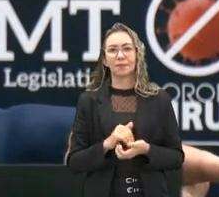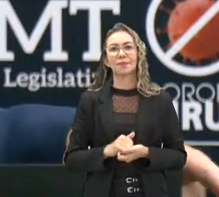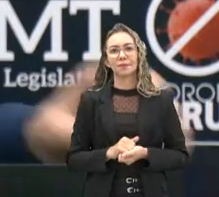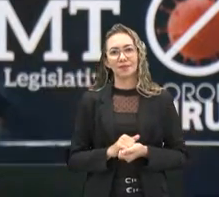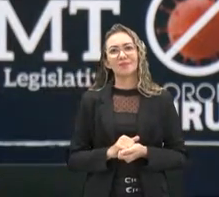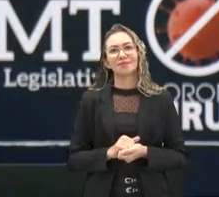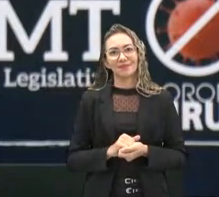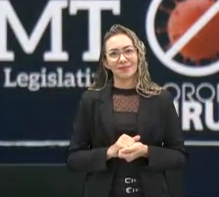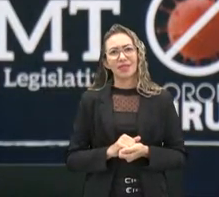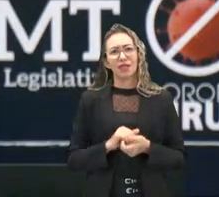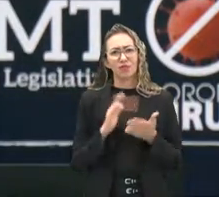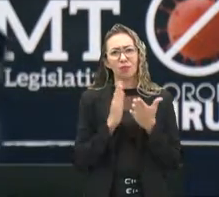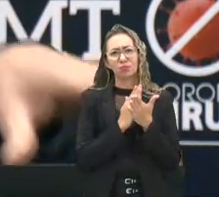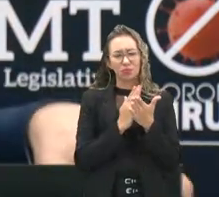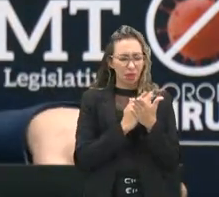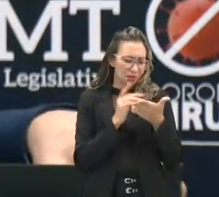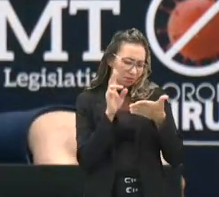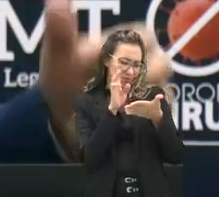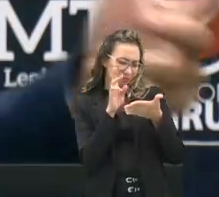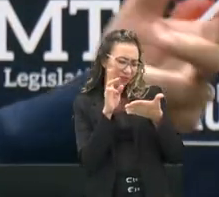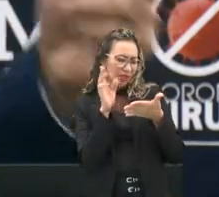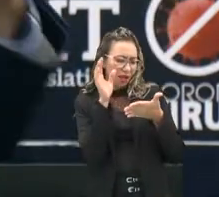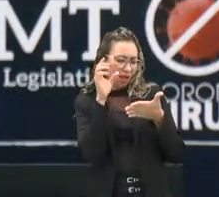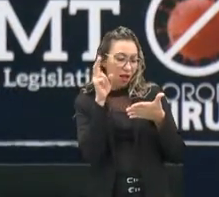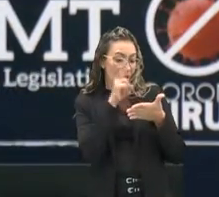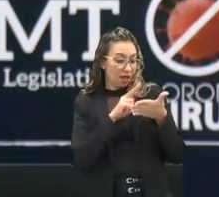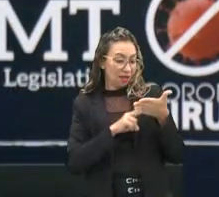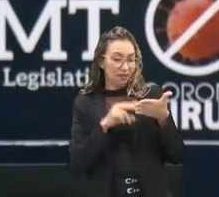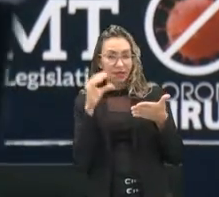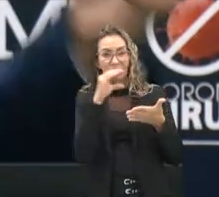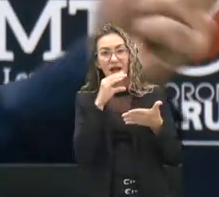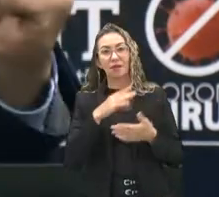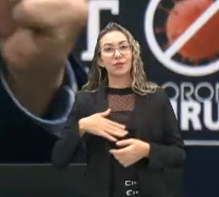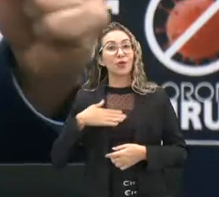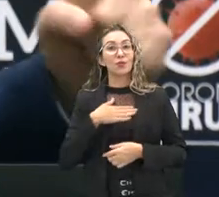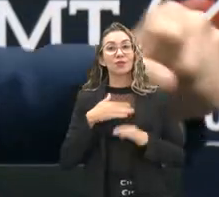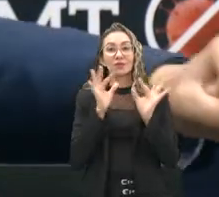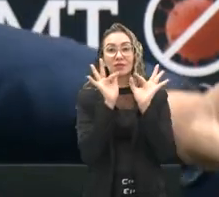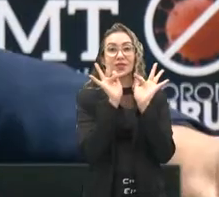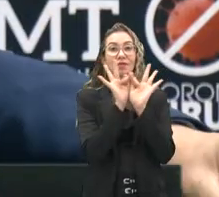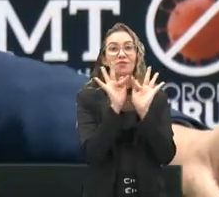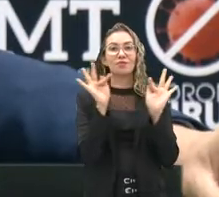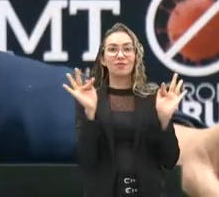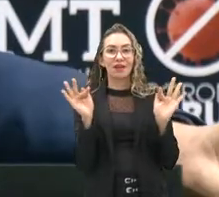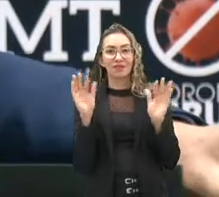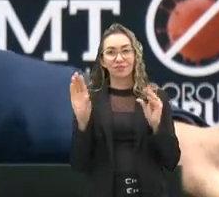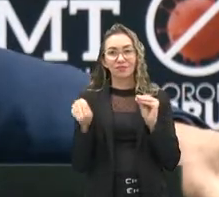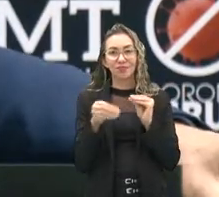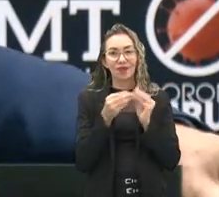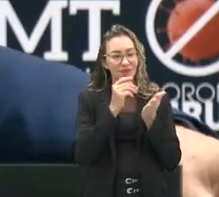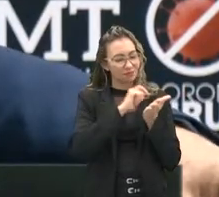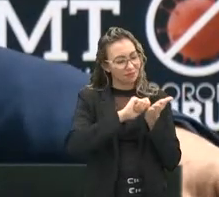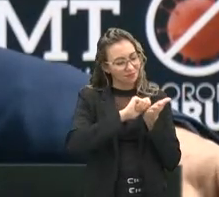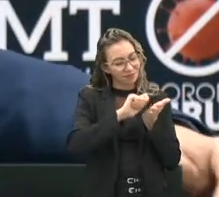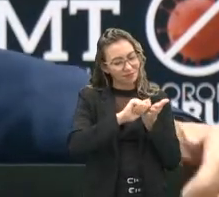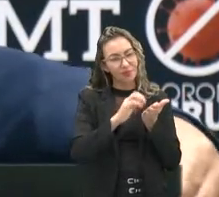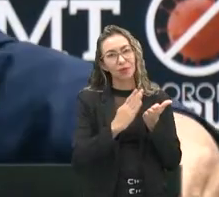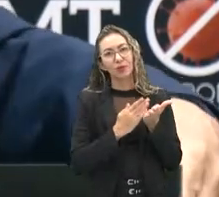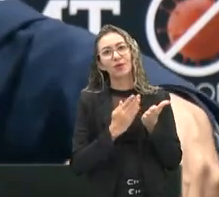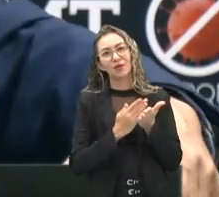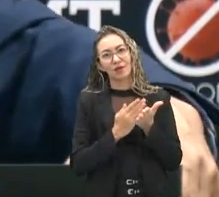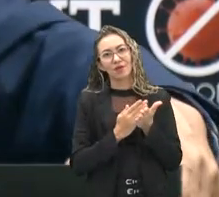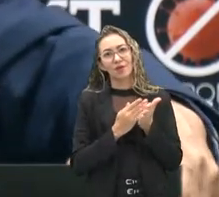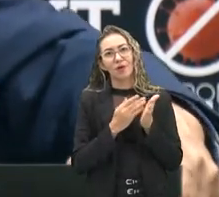alguma coisa do livro e gostei muito de uma das frases que você coletou, que é uma frase de Filinto